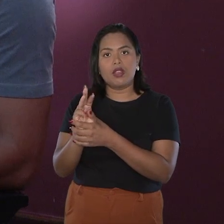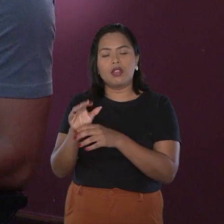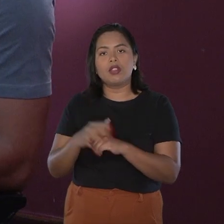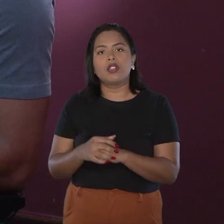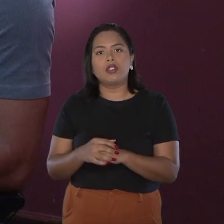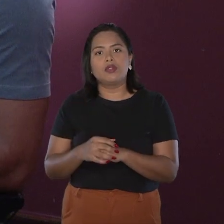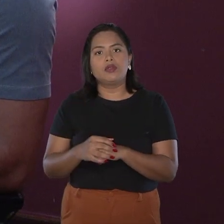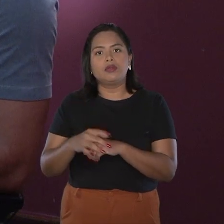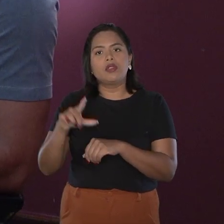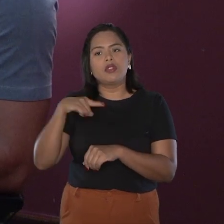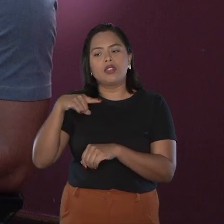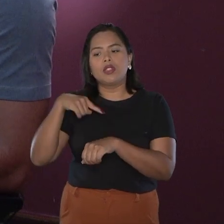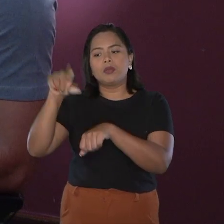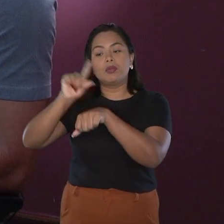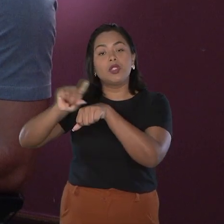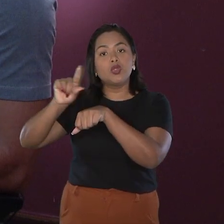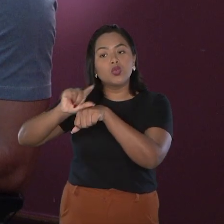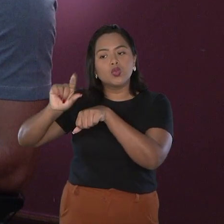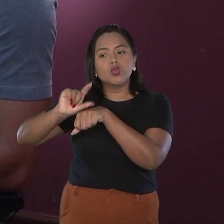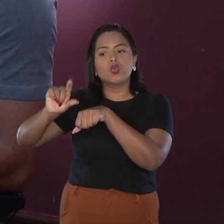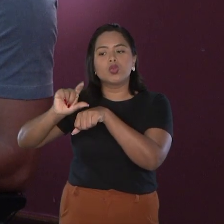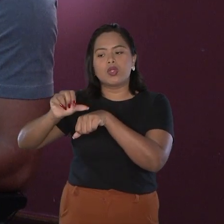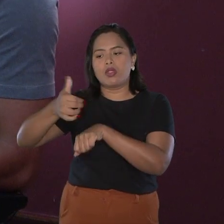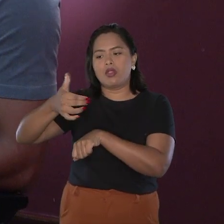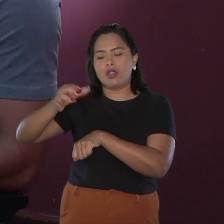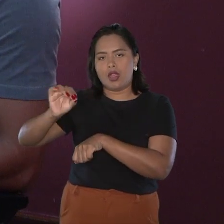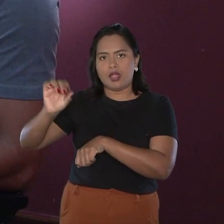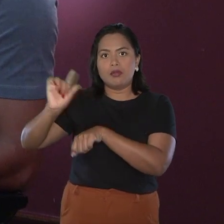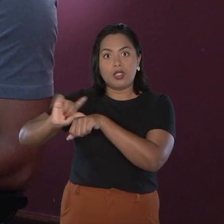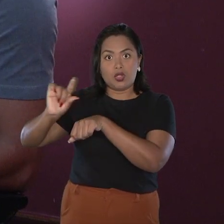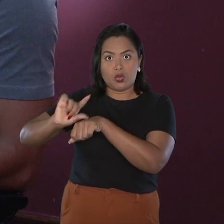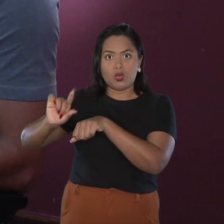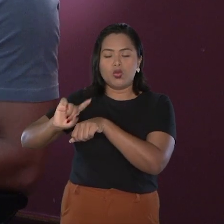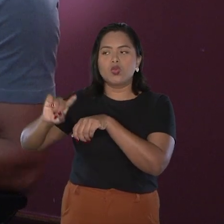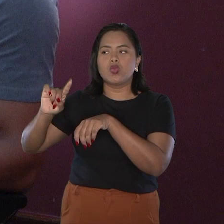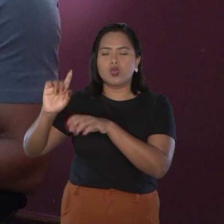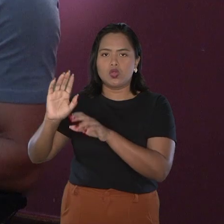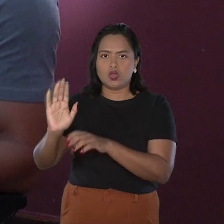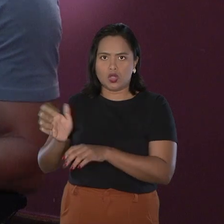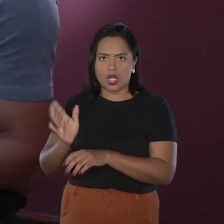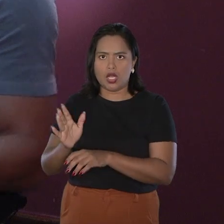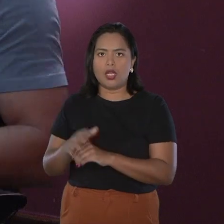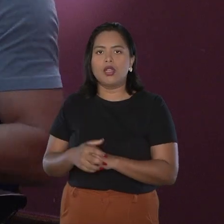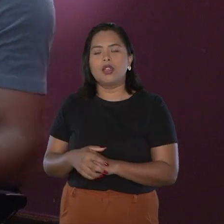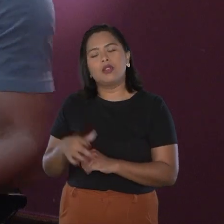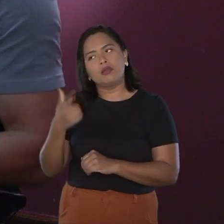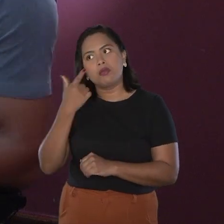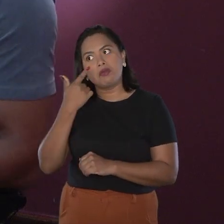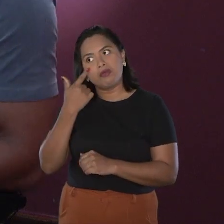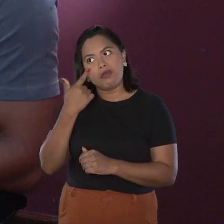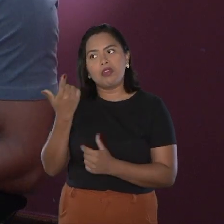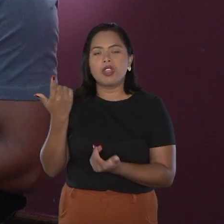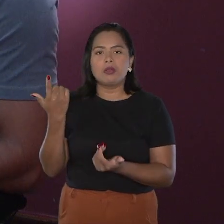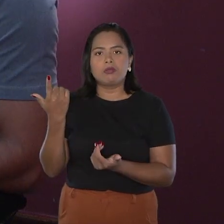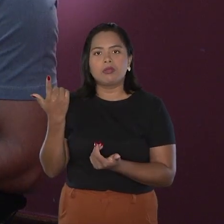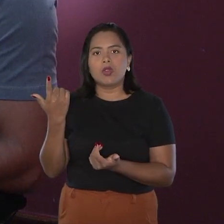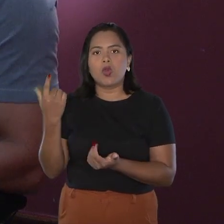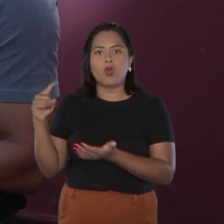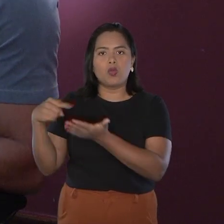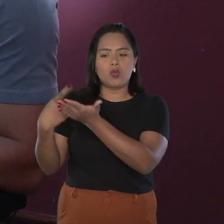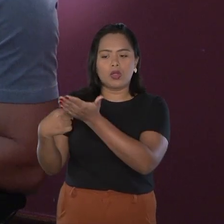Federal de Roraima para os minicursos então terão 10 minicursos até o momento estamos estudando possibilidade de ampliar